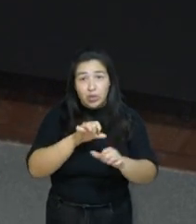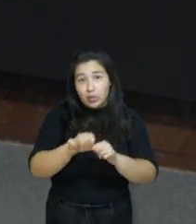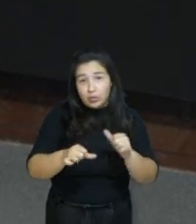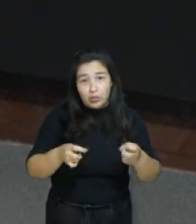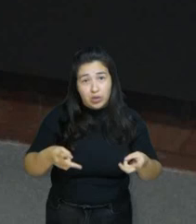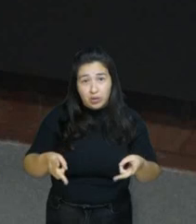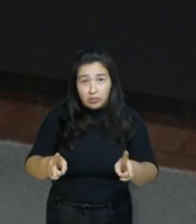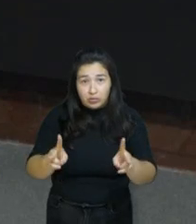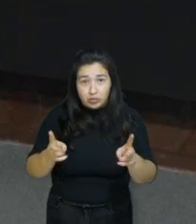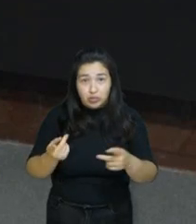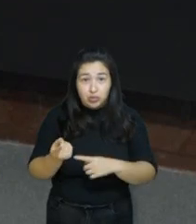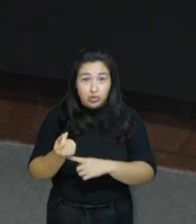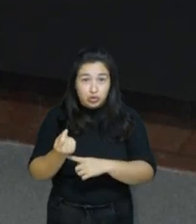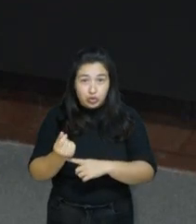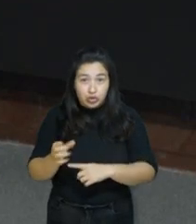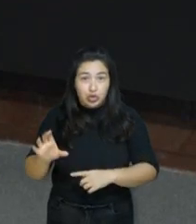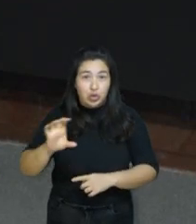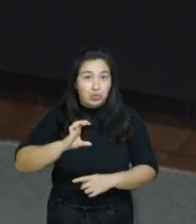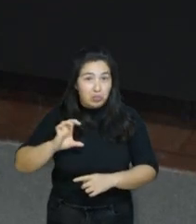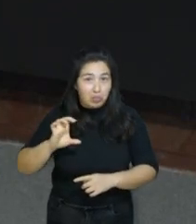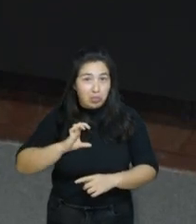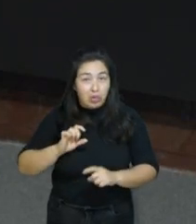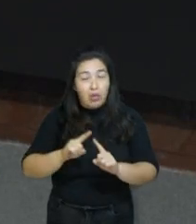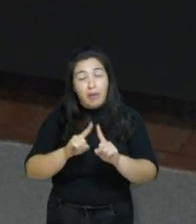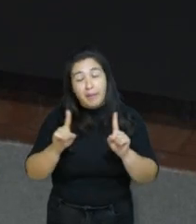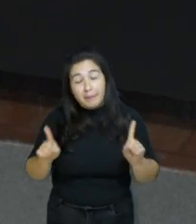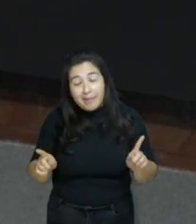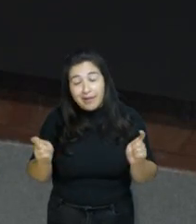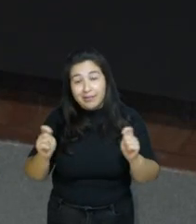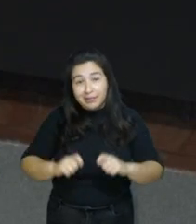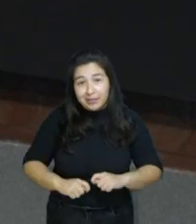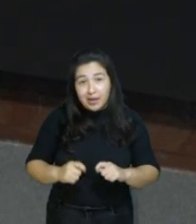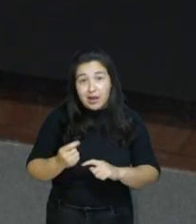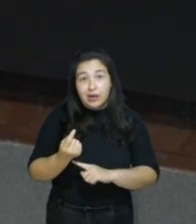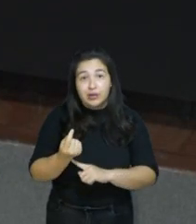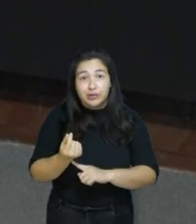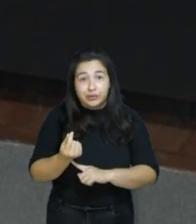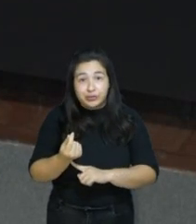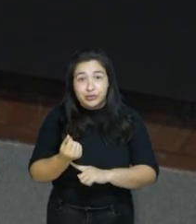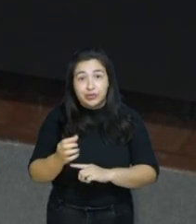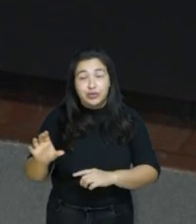transição e continuarem lucrando, mas lucrar com uma energia mais